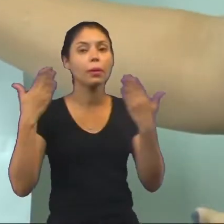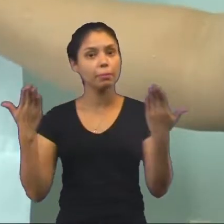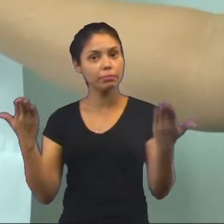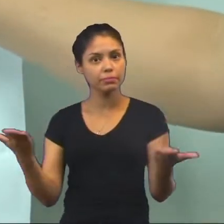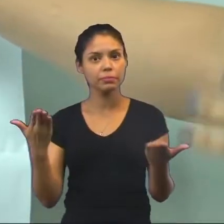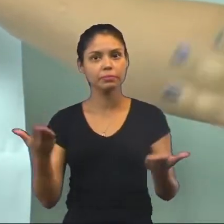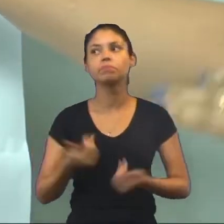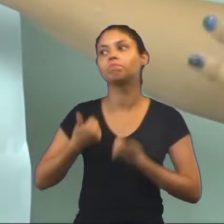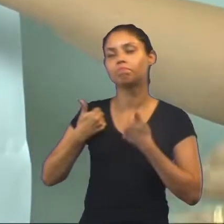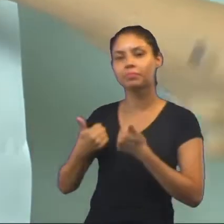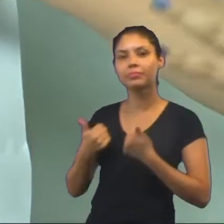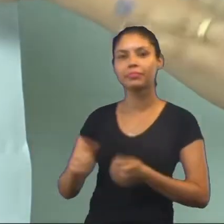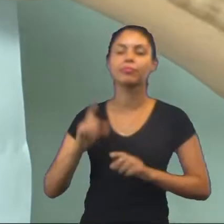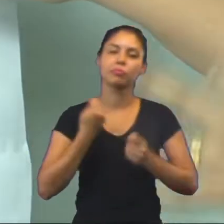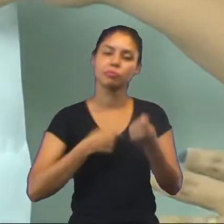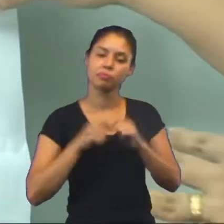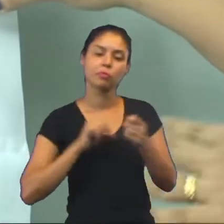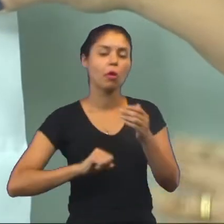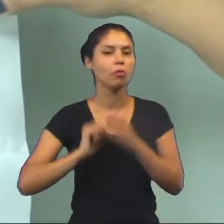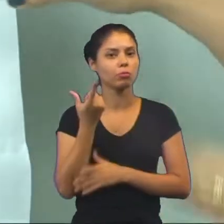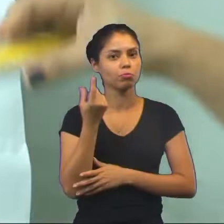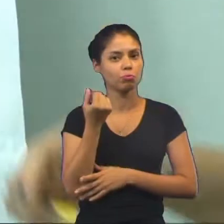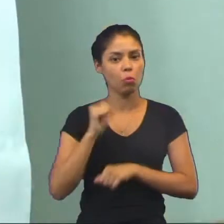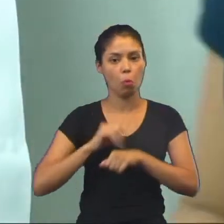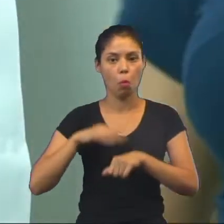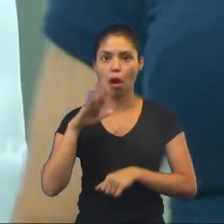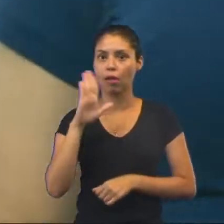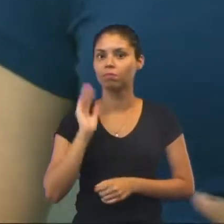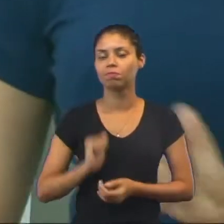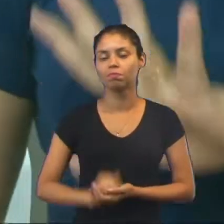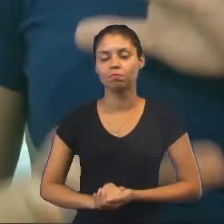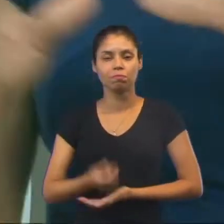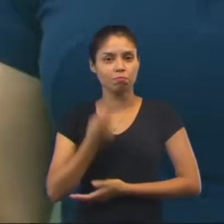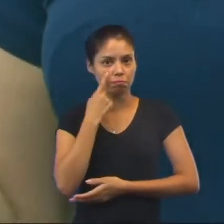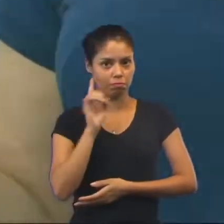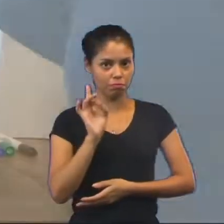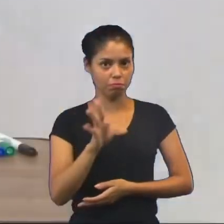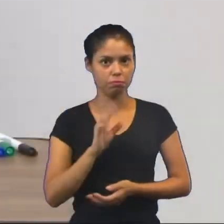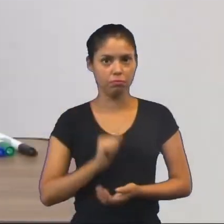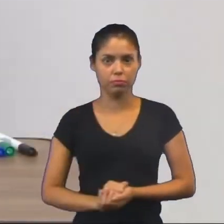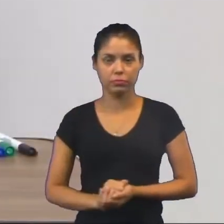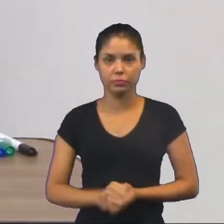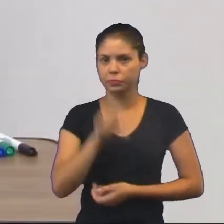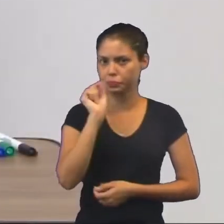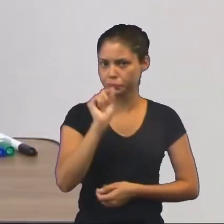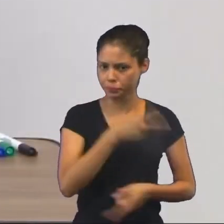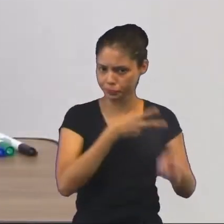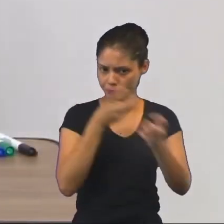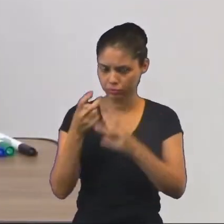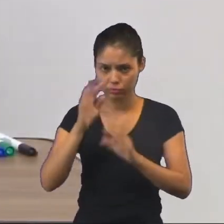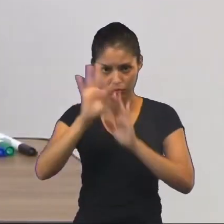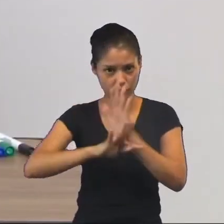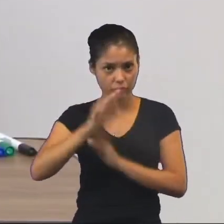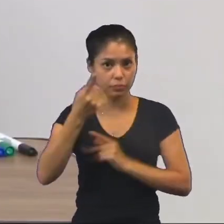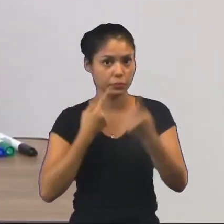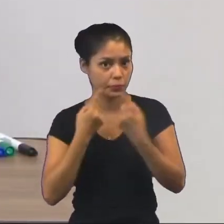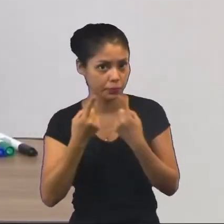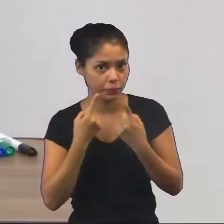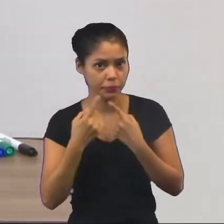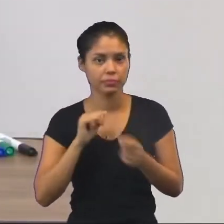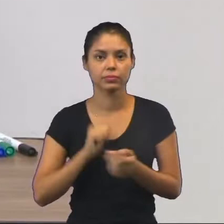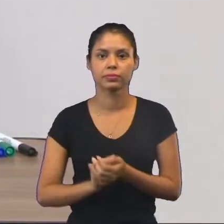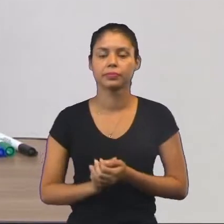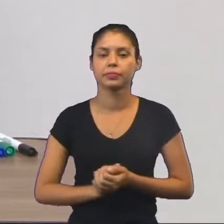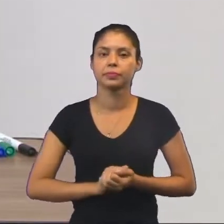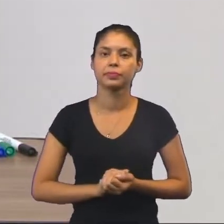se deu bem, economizou um dinheirão. Olha só, turma, o que nós conseguimos perceber aqui nesse texto? Um diálogo, né? Há